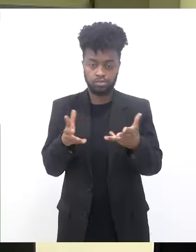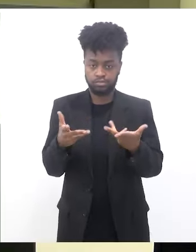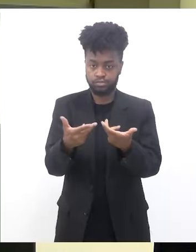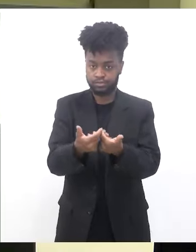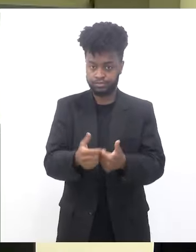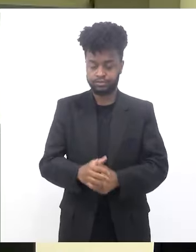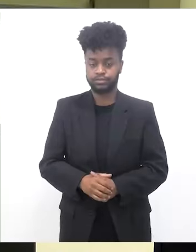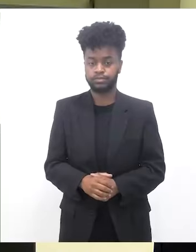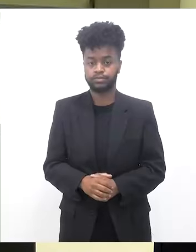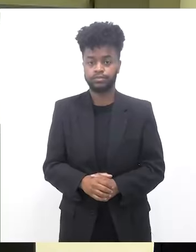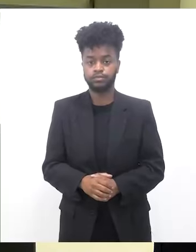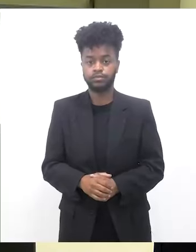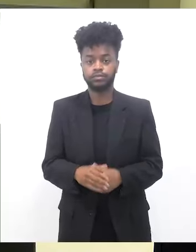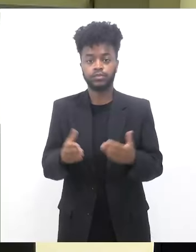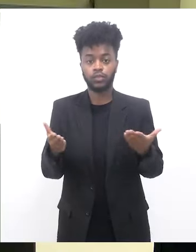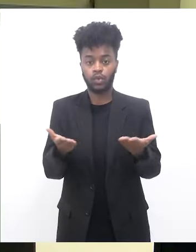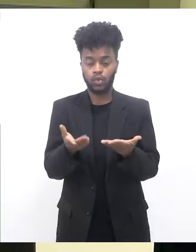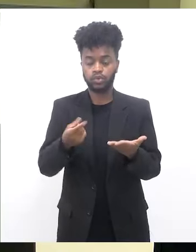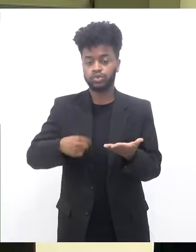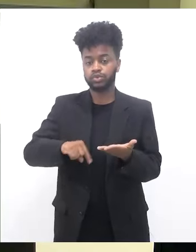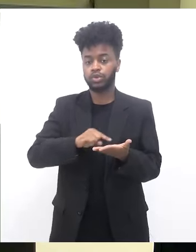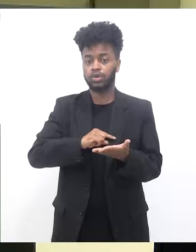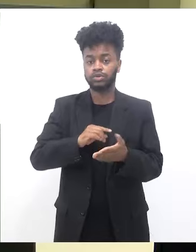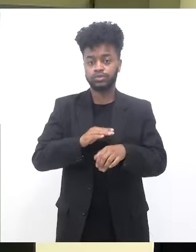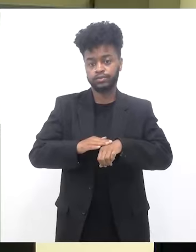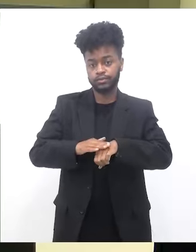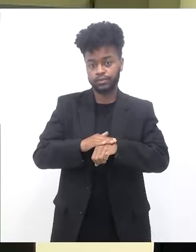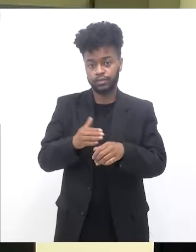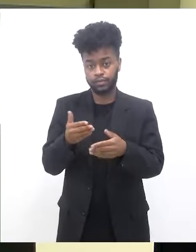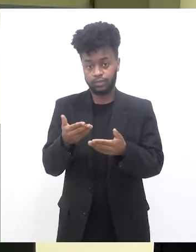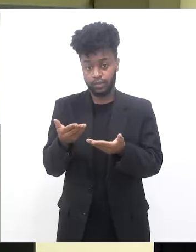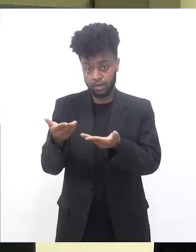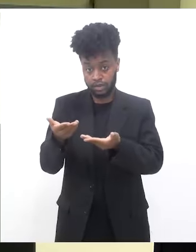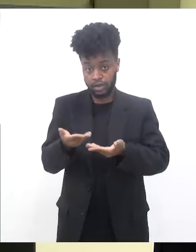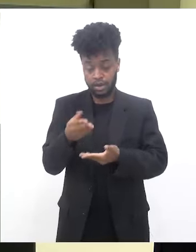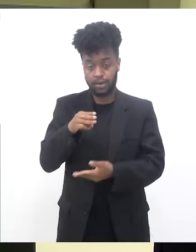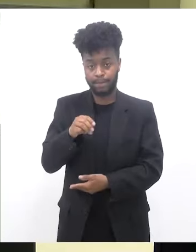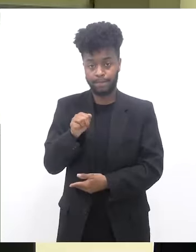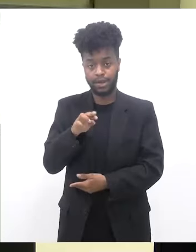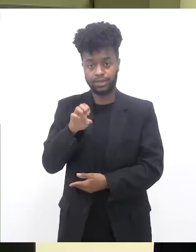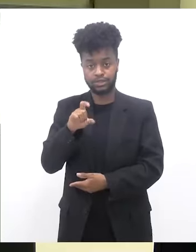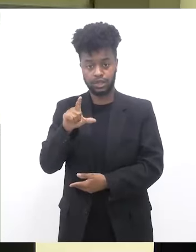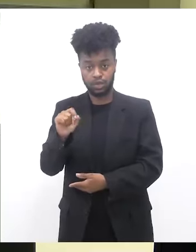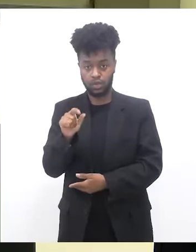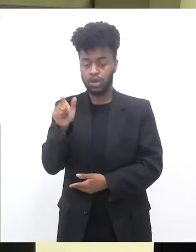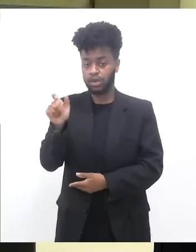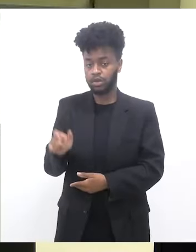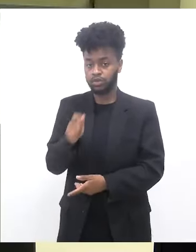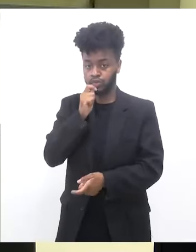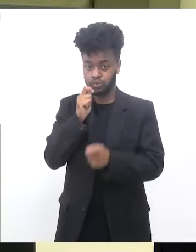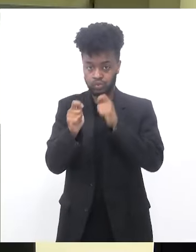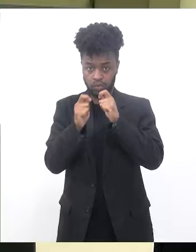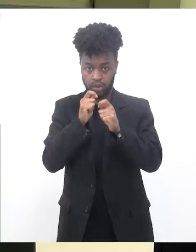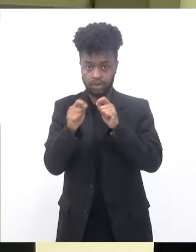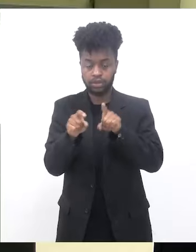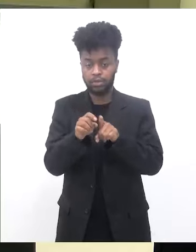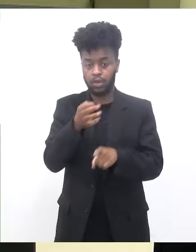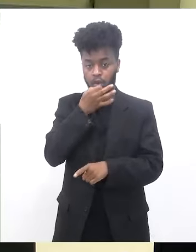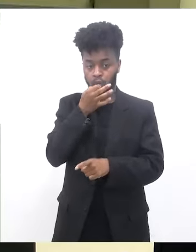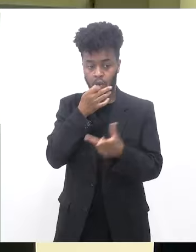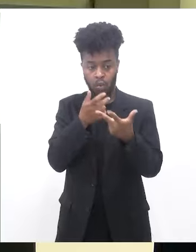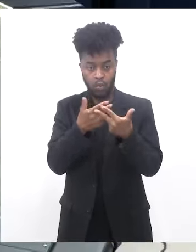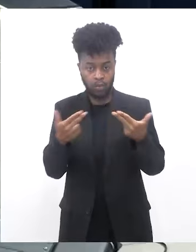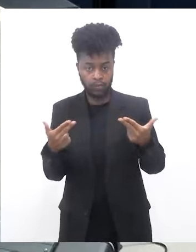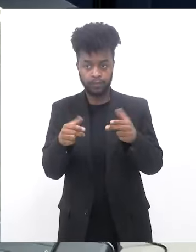riquíssima. Hoje vamos conversar com o Marcelo Barros, que é jornalista,